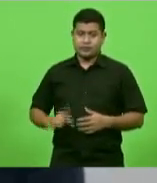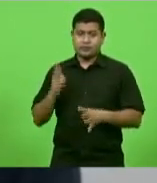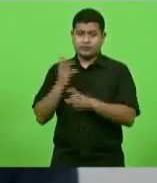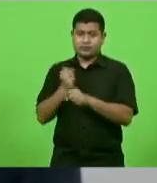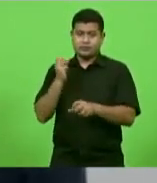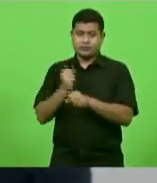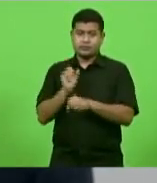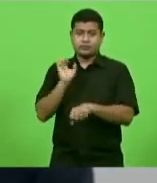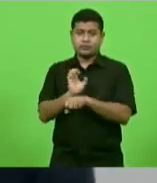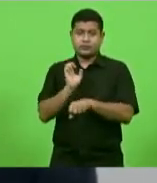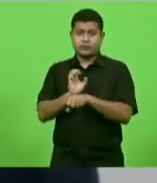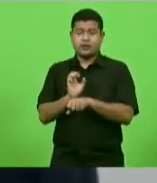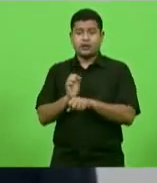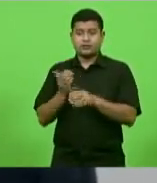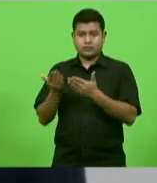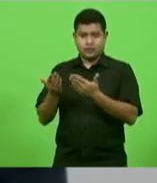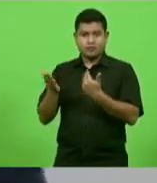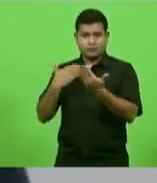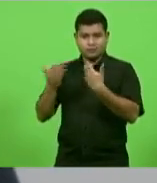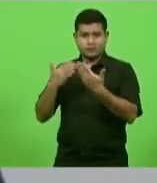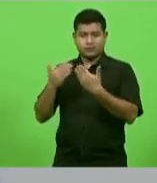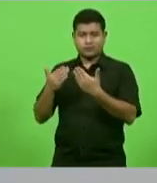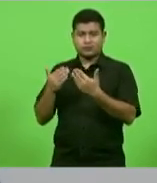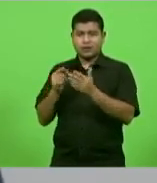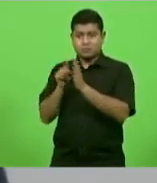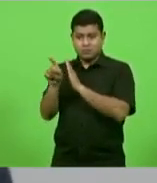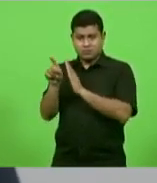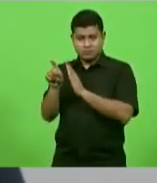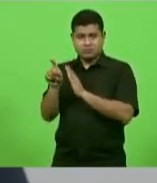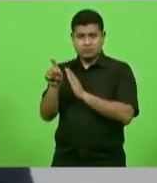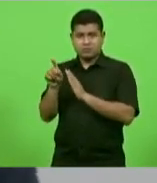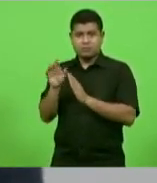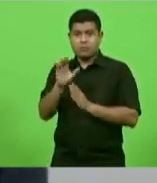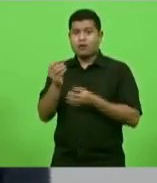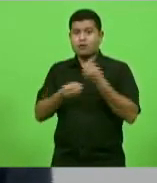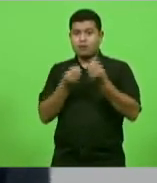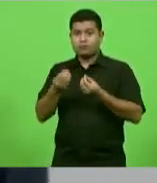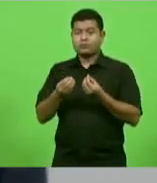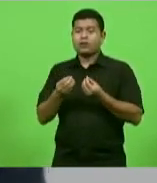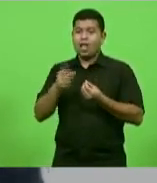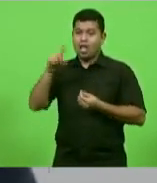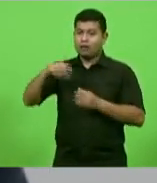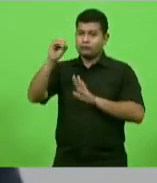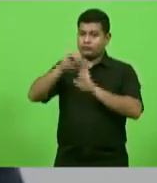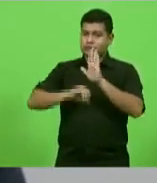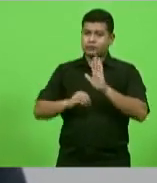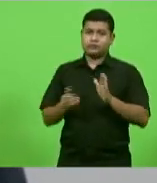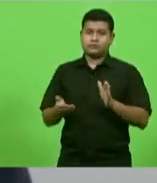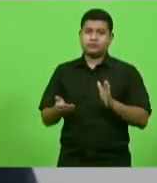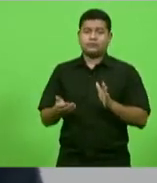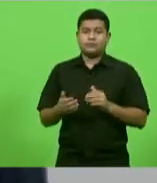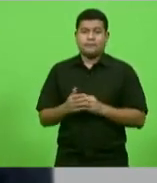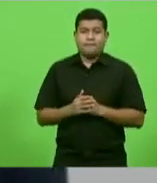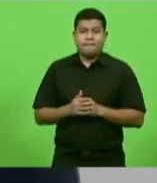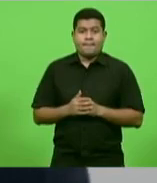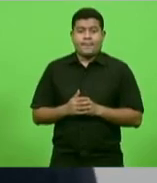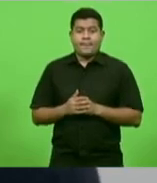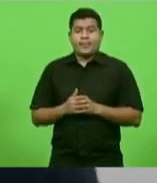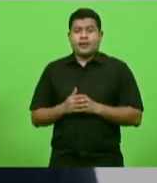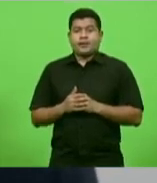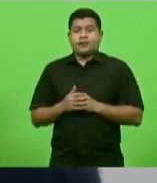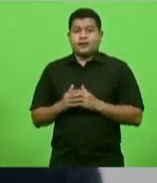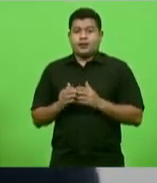Estado a referida consulta. Mas agora o faz de forma oficial. Nesses